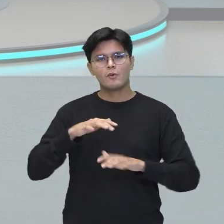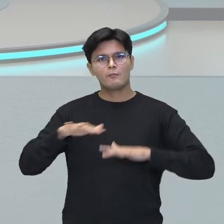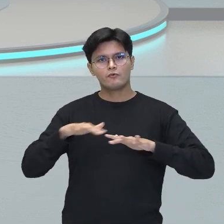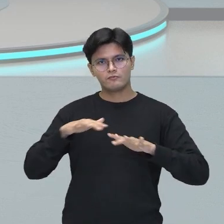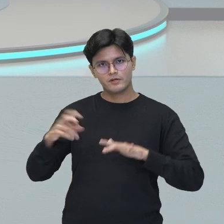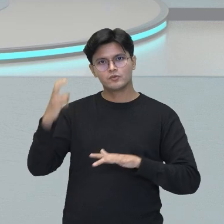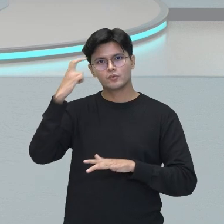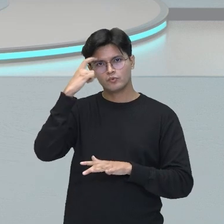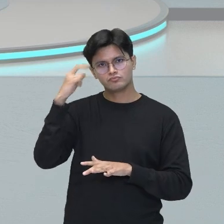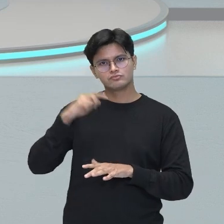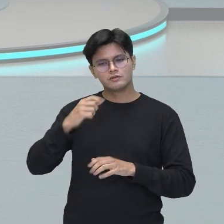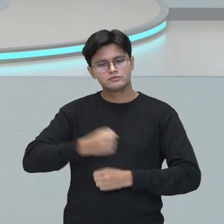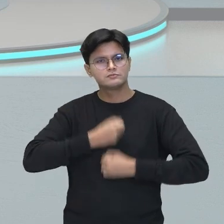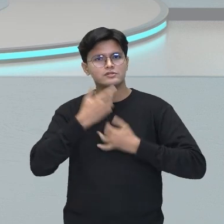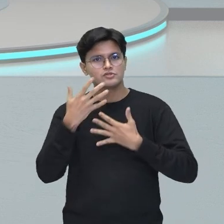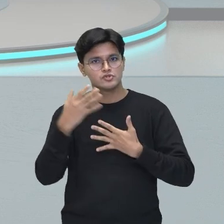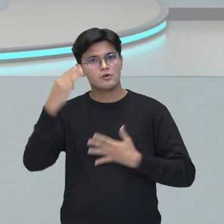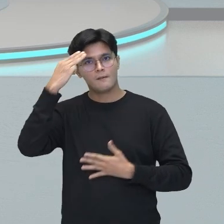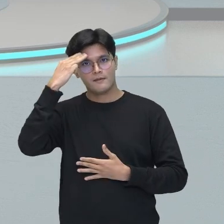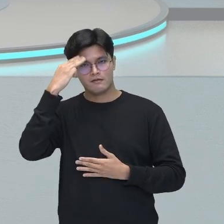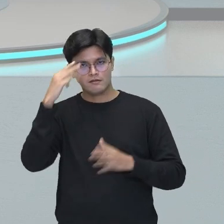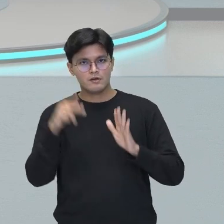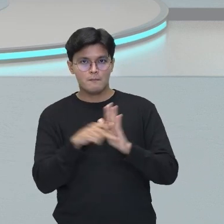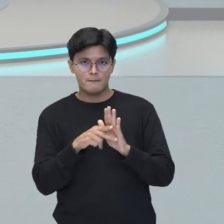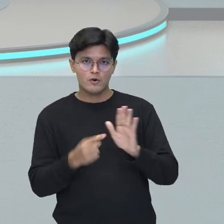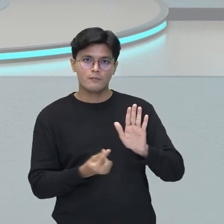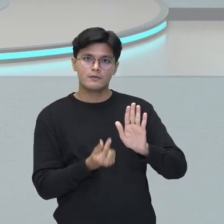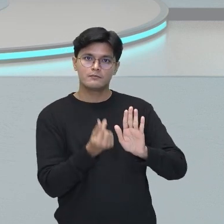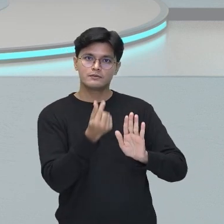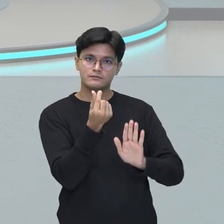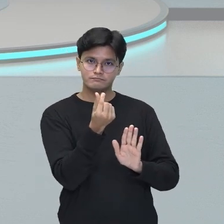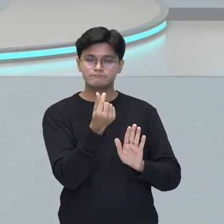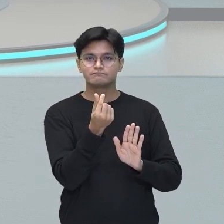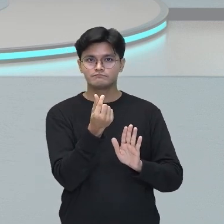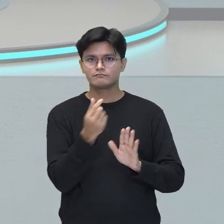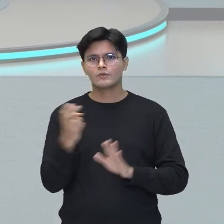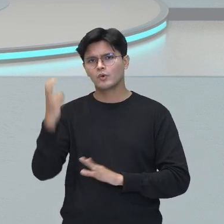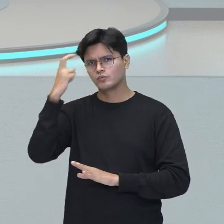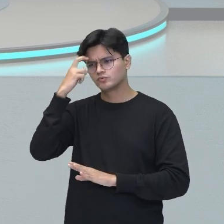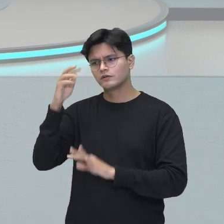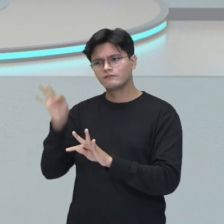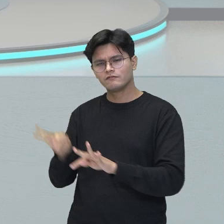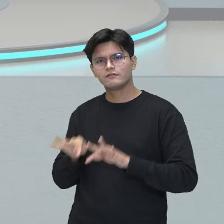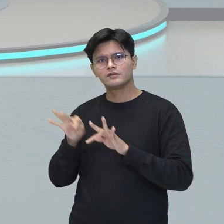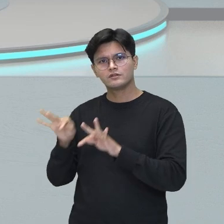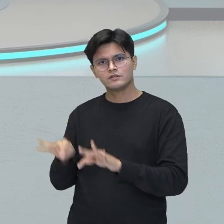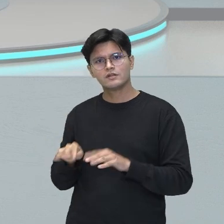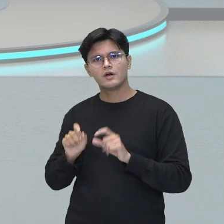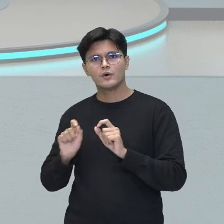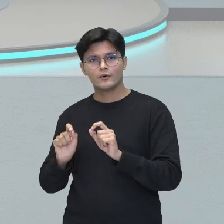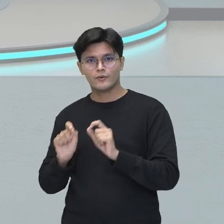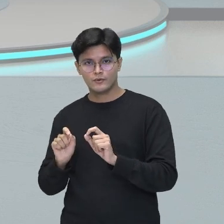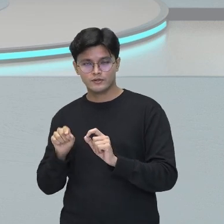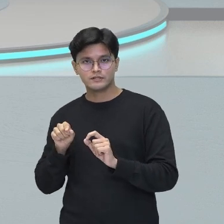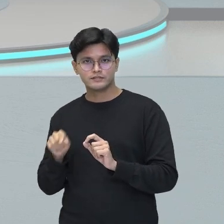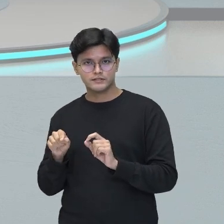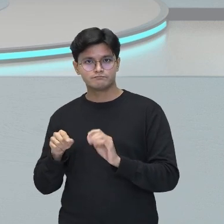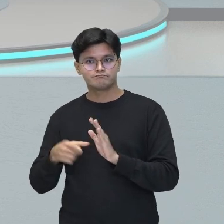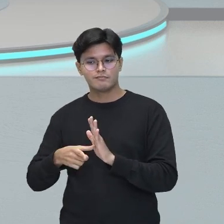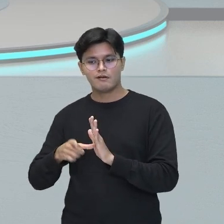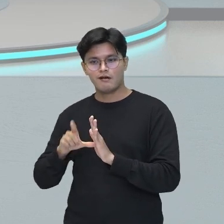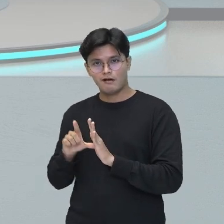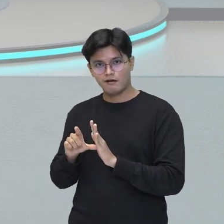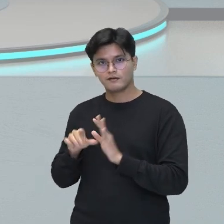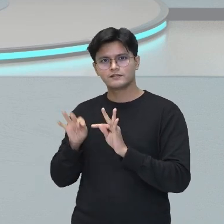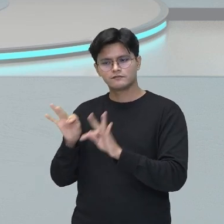burguesa então em oposição à cultura feudal qual era a cultura feudal estávamos antes O que era que